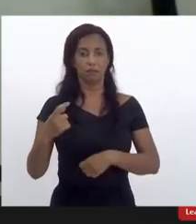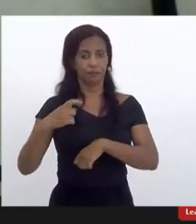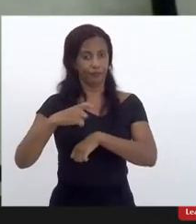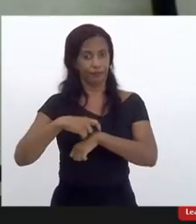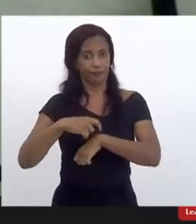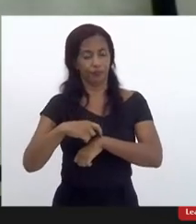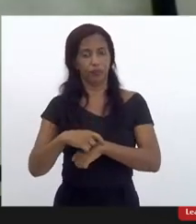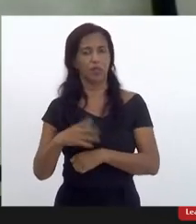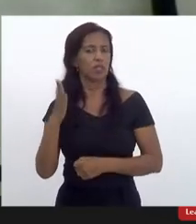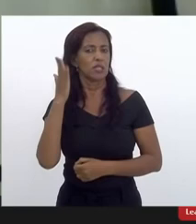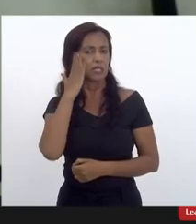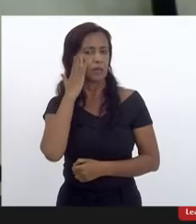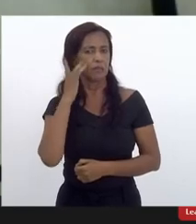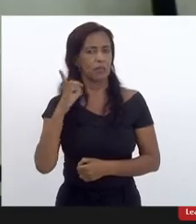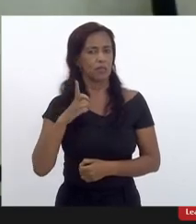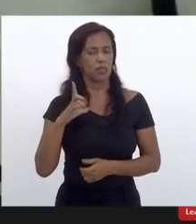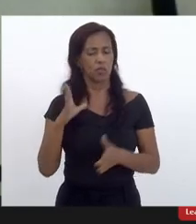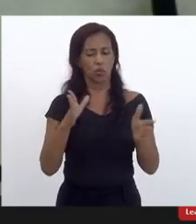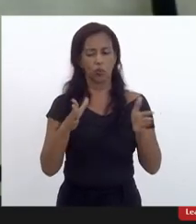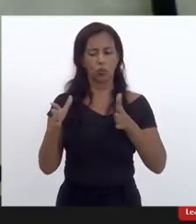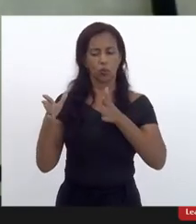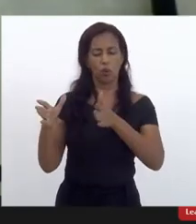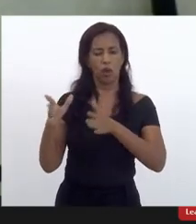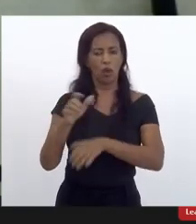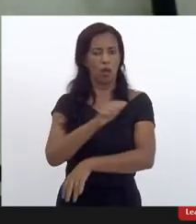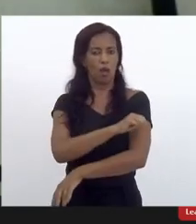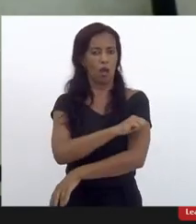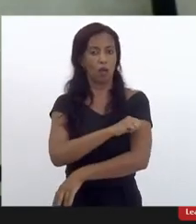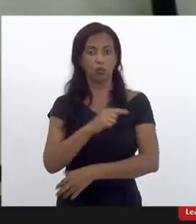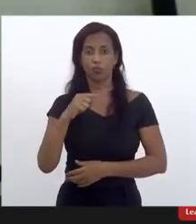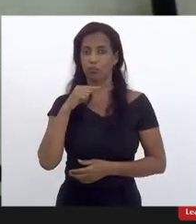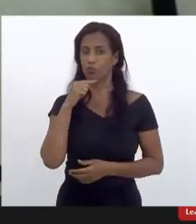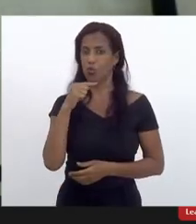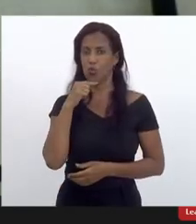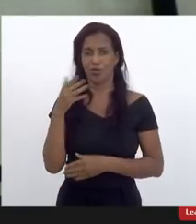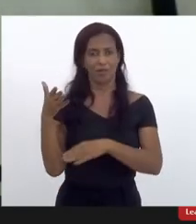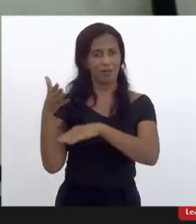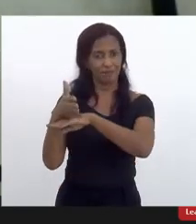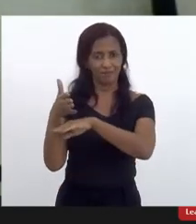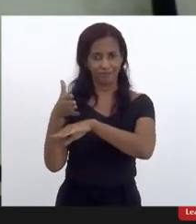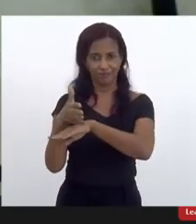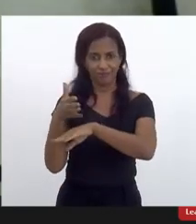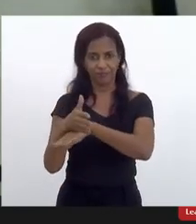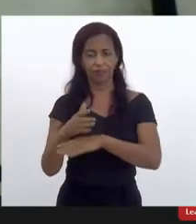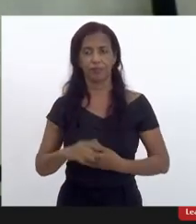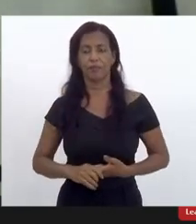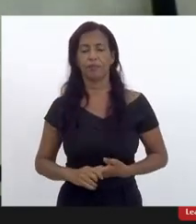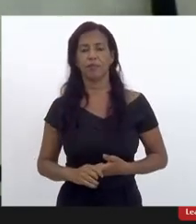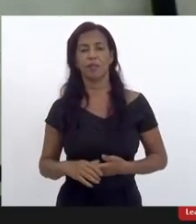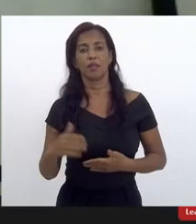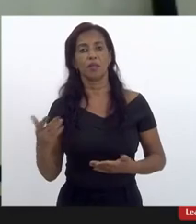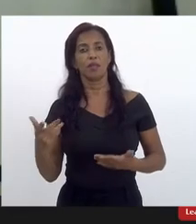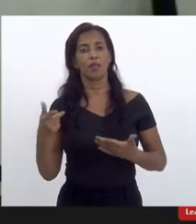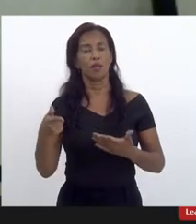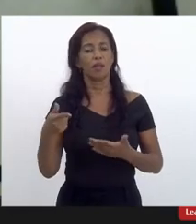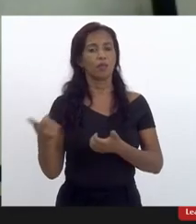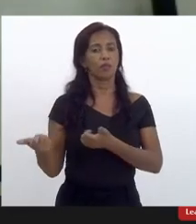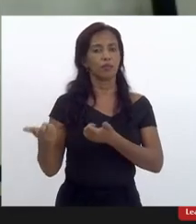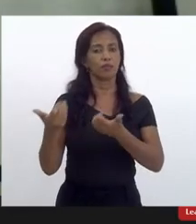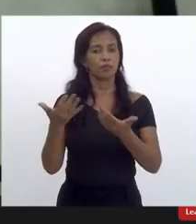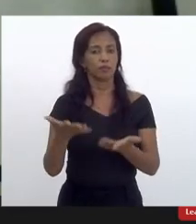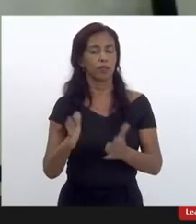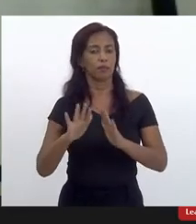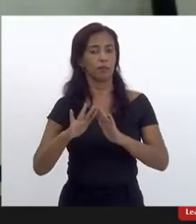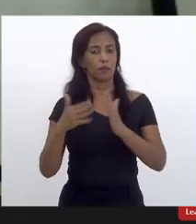Automaticamente, a gente sabia que tinha uma parcela de alunos que não estavam conseguindo ter esse acesso, e aí foram disponibilizados